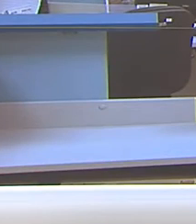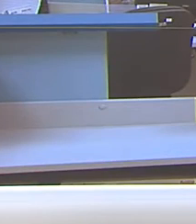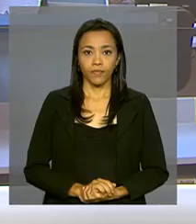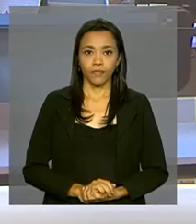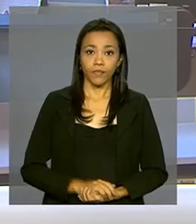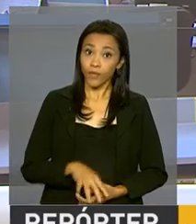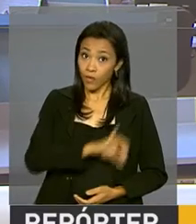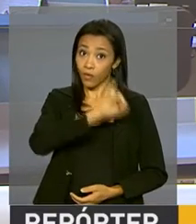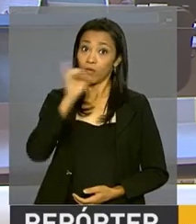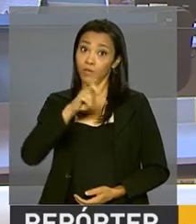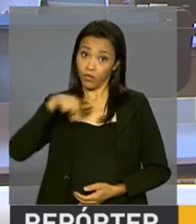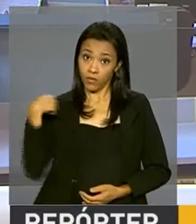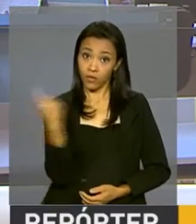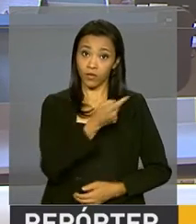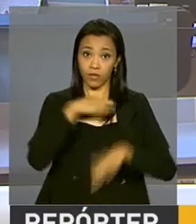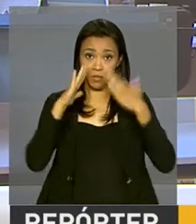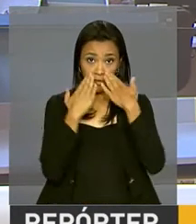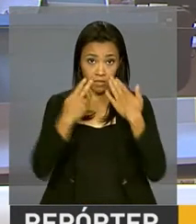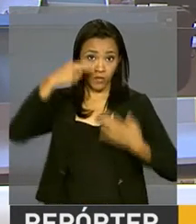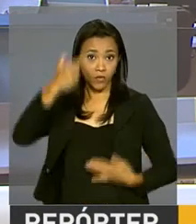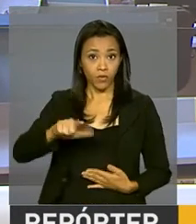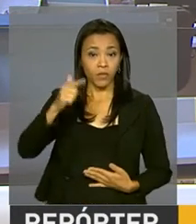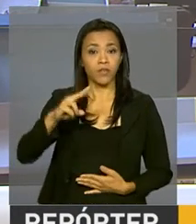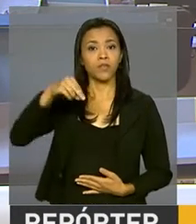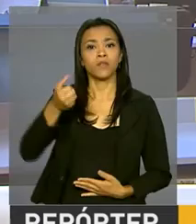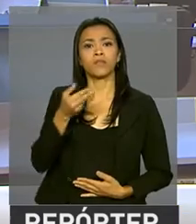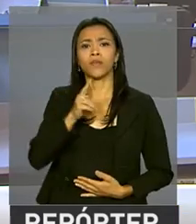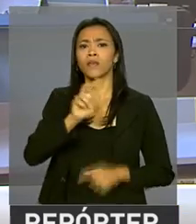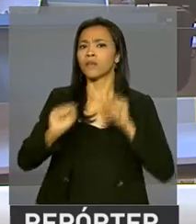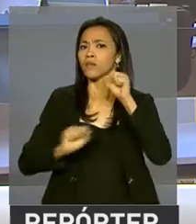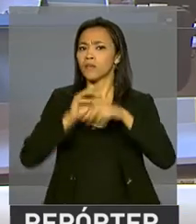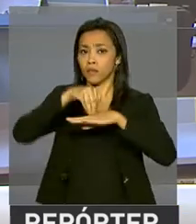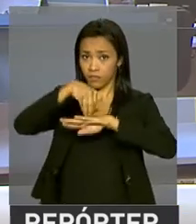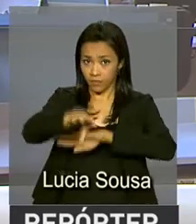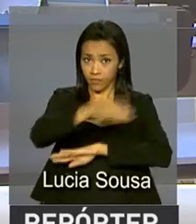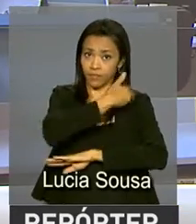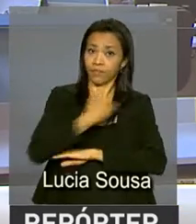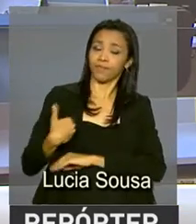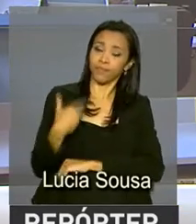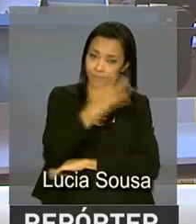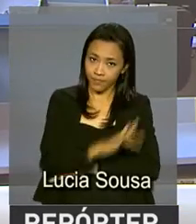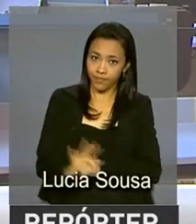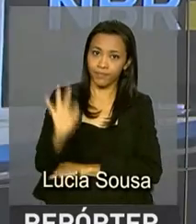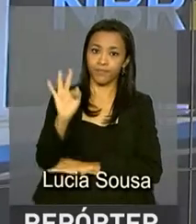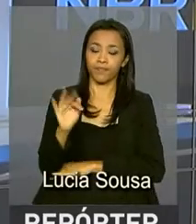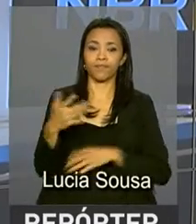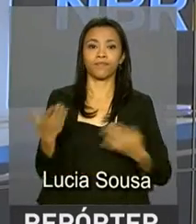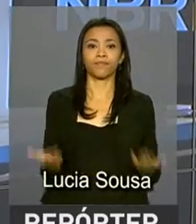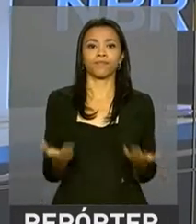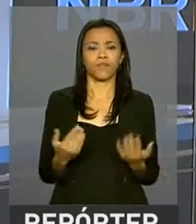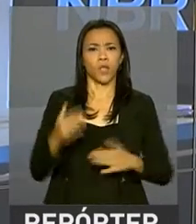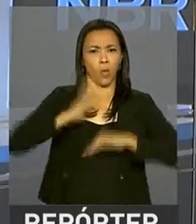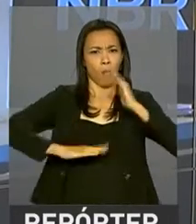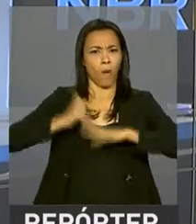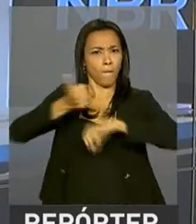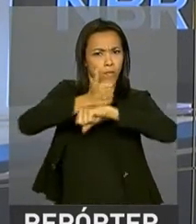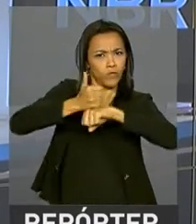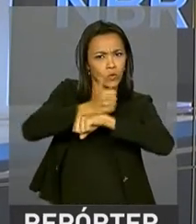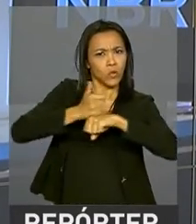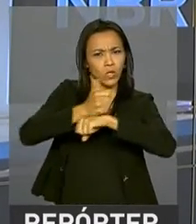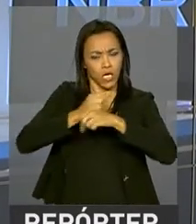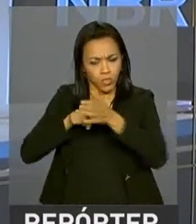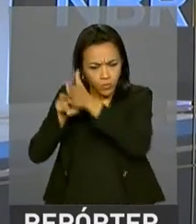estamos de volta com mais uma edição do repórter nbr e as notícias do governo federal analistas e investidores